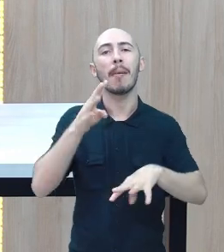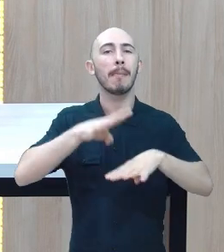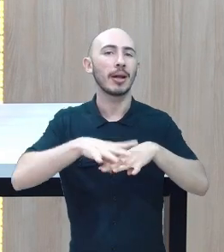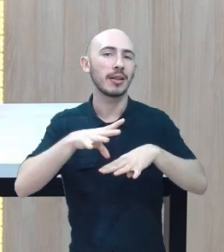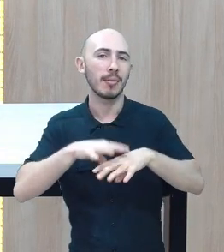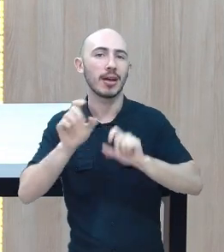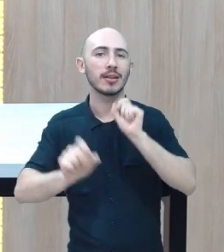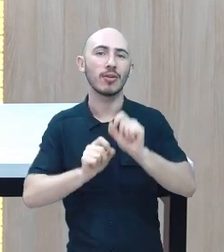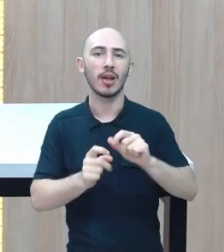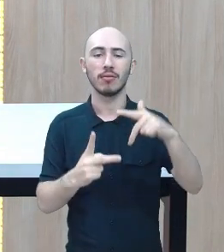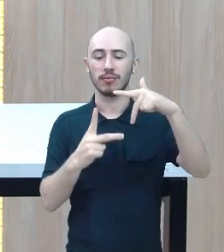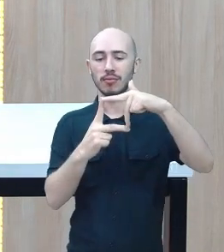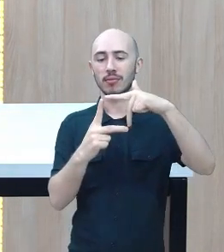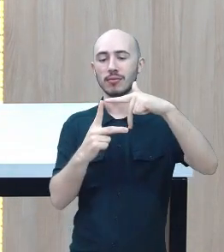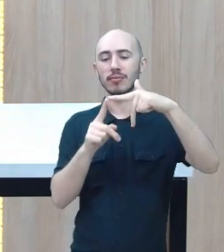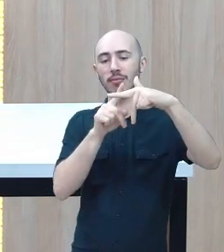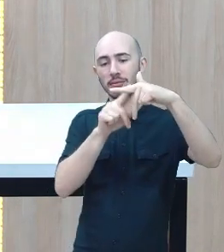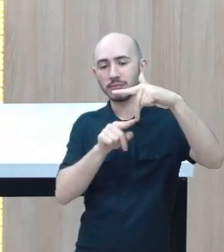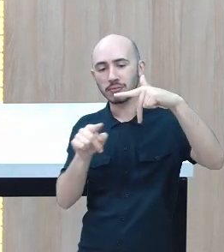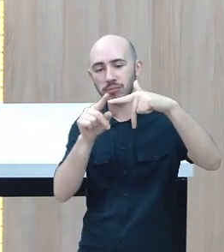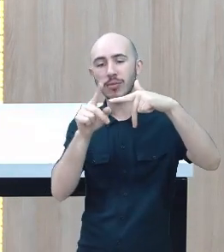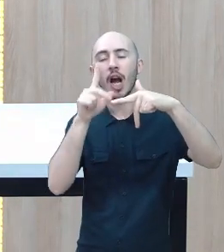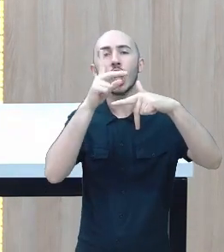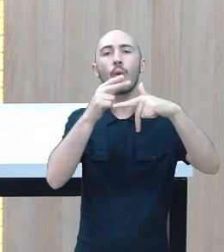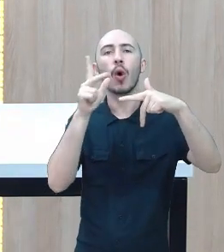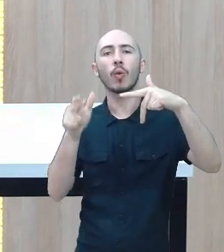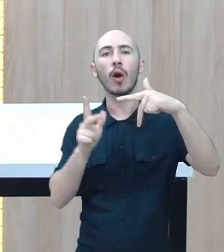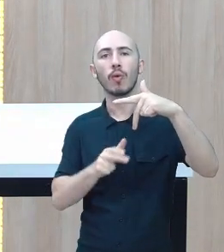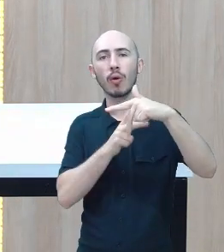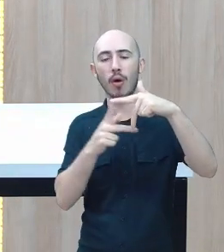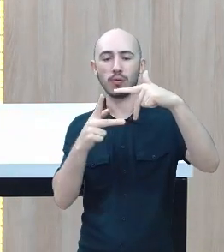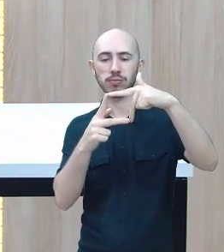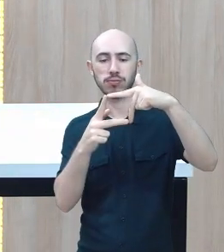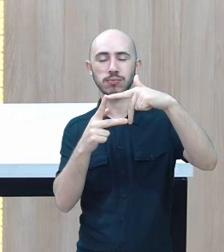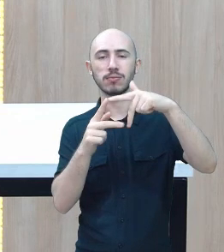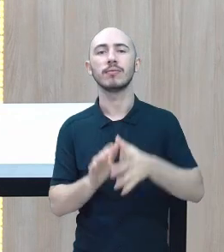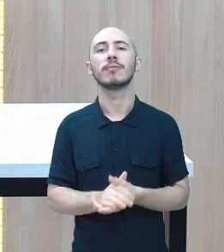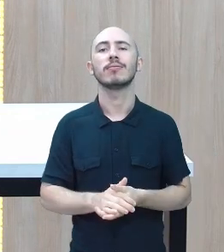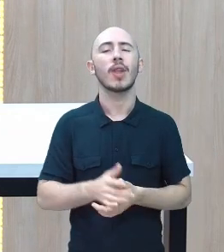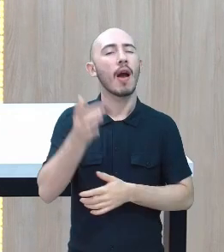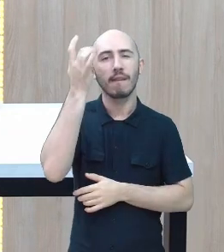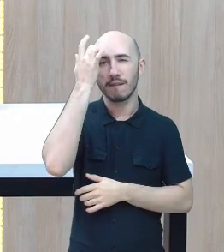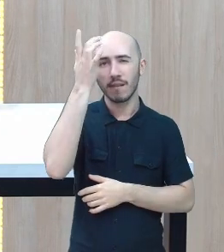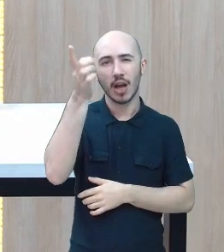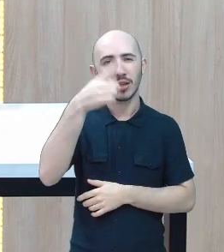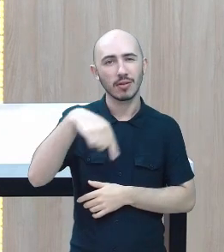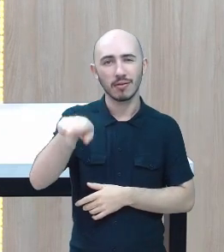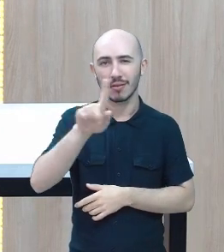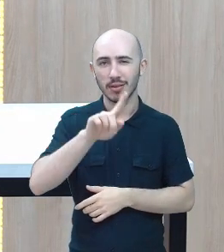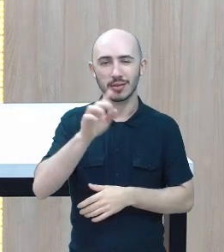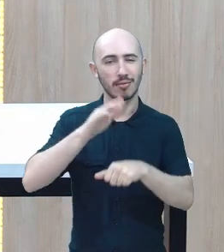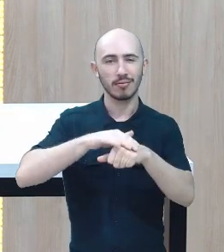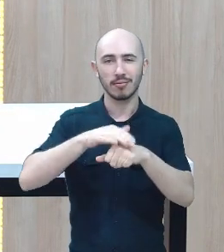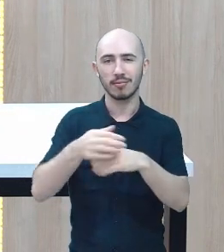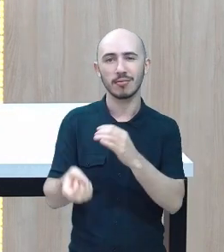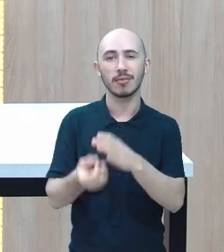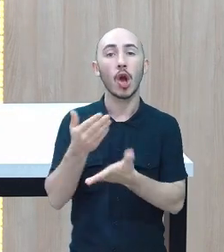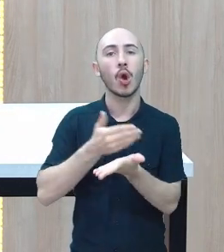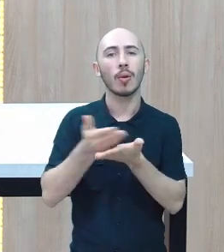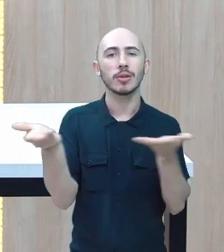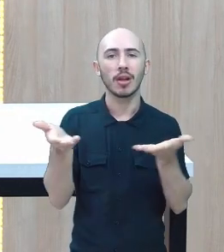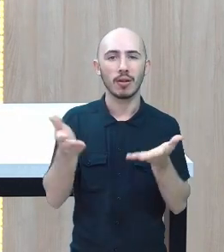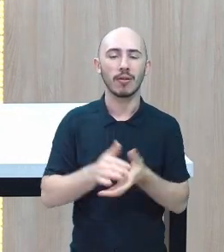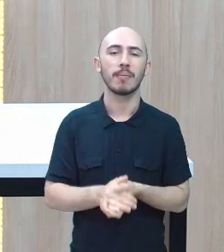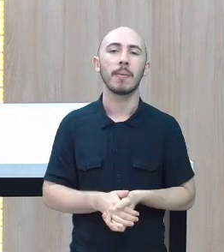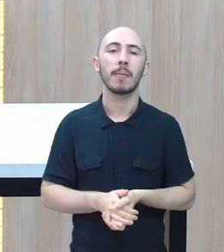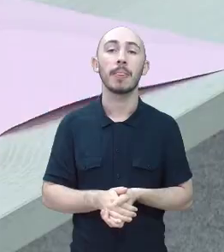aquela forma em que tem os 4 lados iguais. Então, bora lá. É bem fácil. Vamos começar.